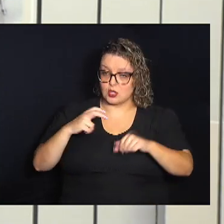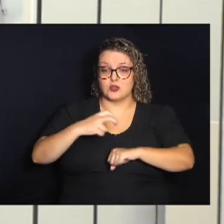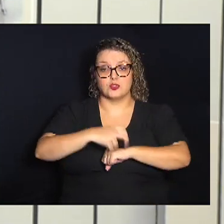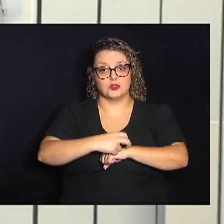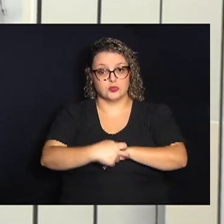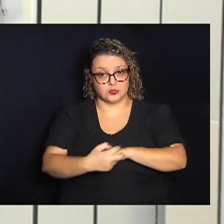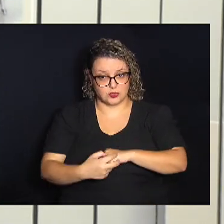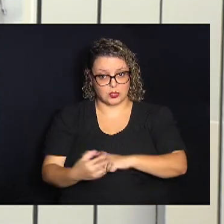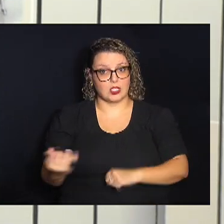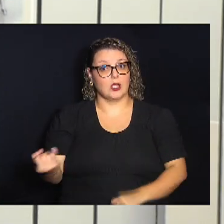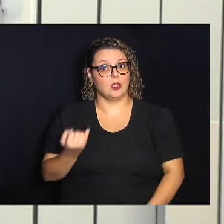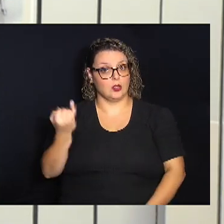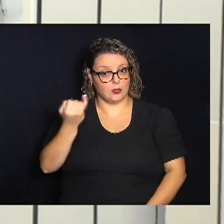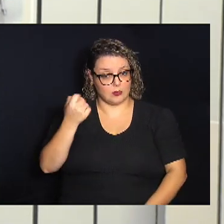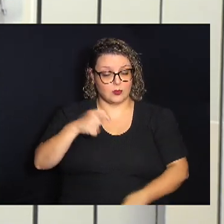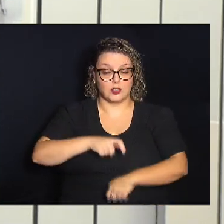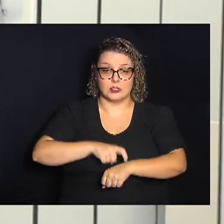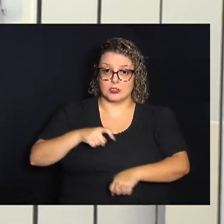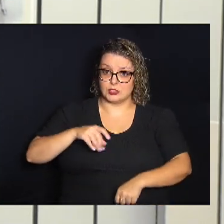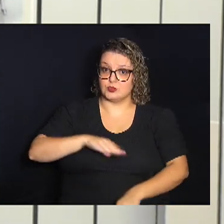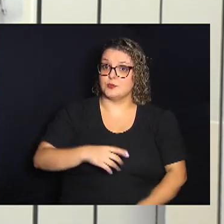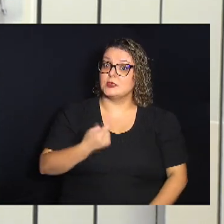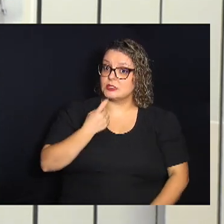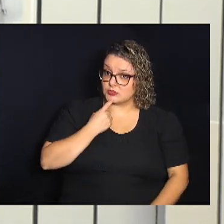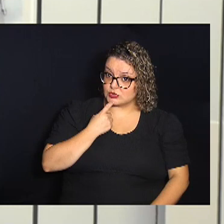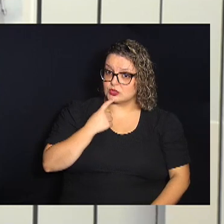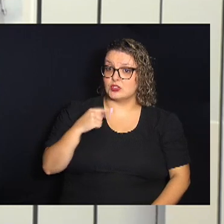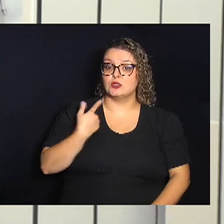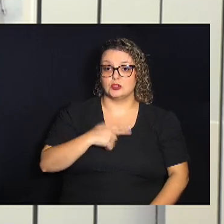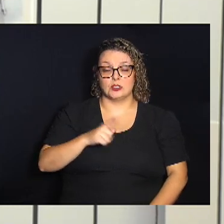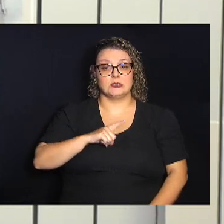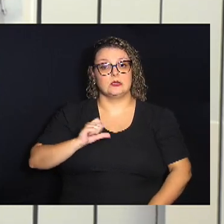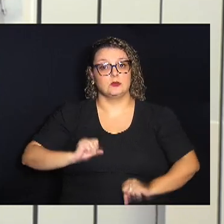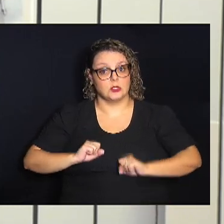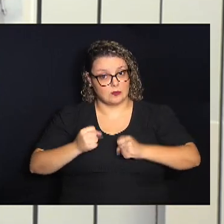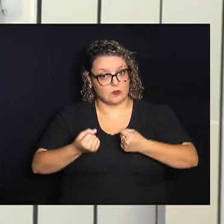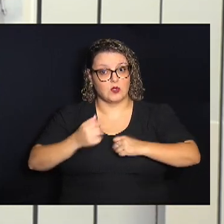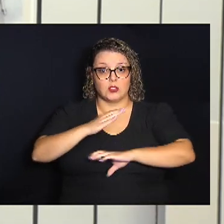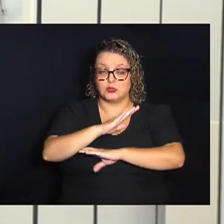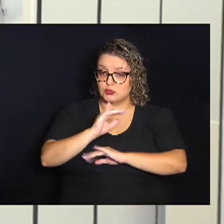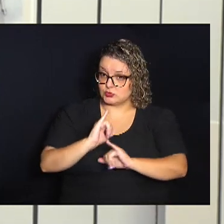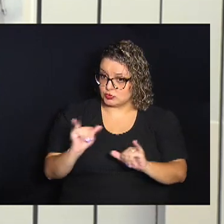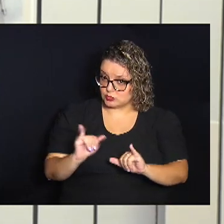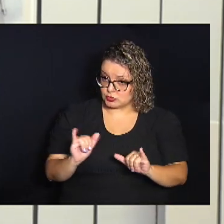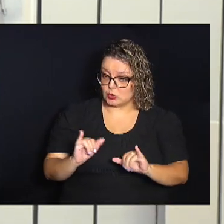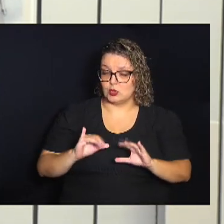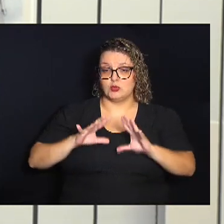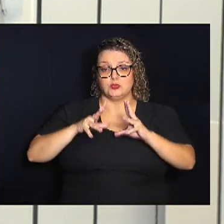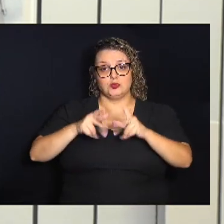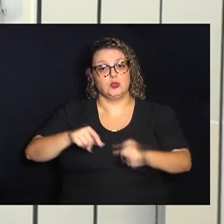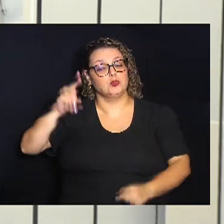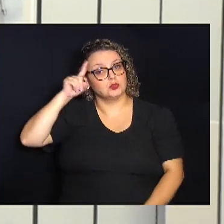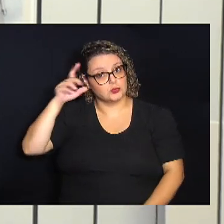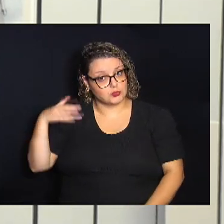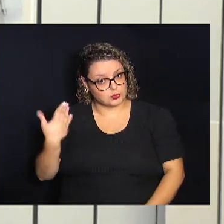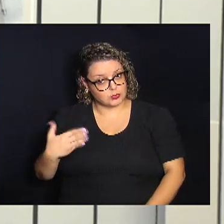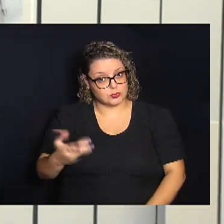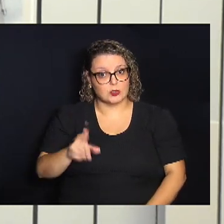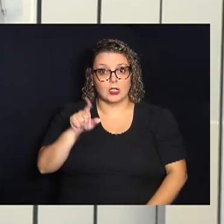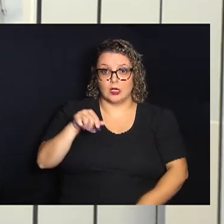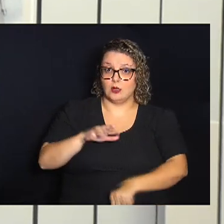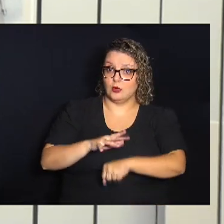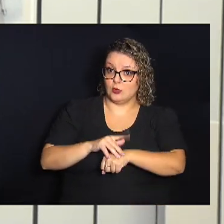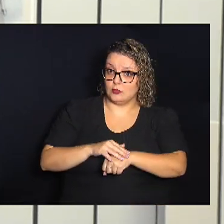dengue, importante no município de Campinas. A gente tem reforçado aqui no nosso telejornal, todos os dias aqui, é uma doença que